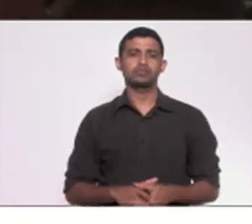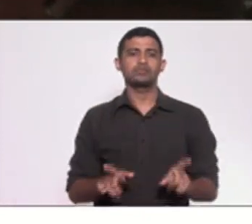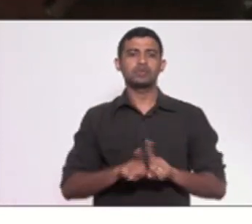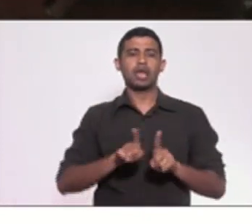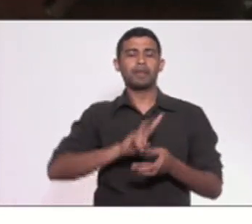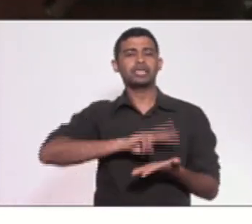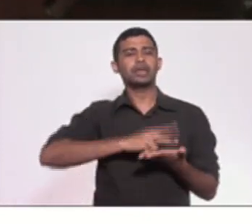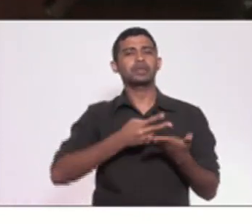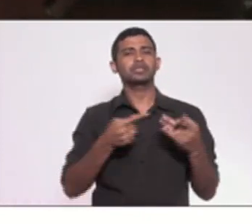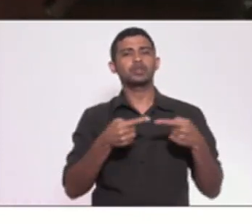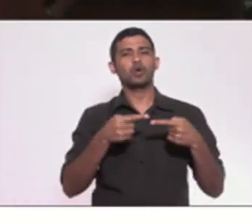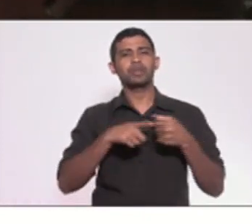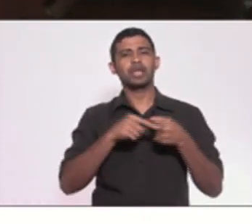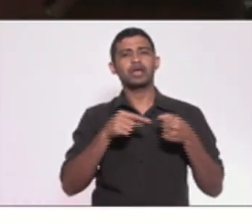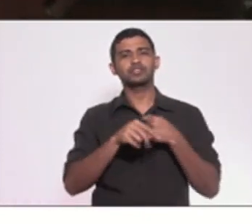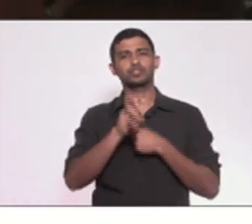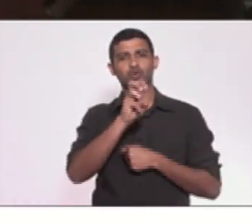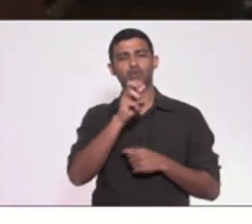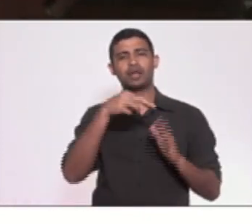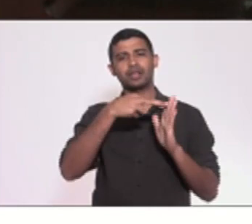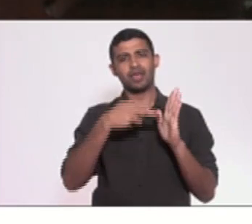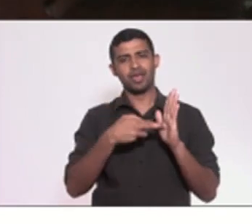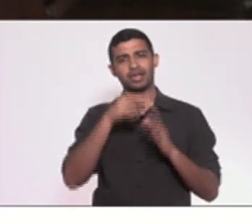do artigo 4º do Regimento Interno.